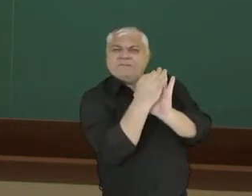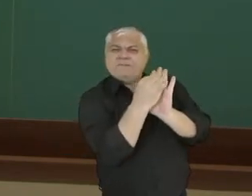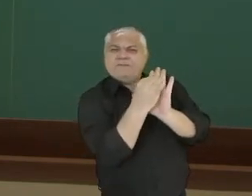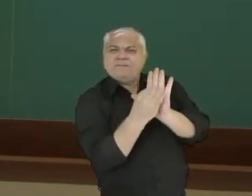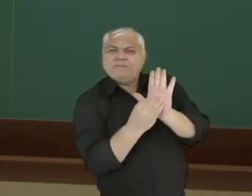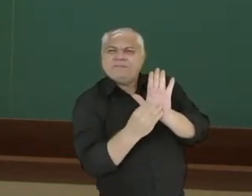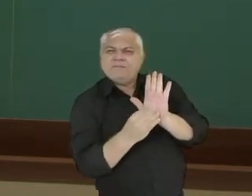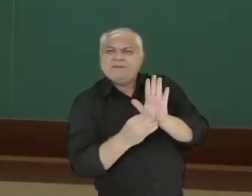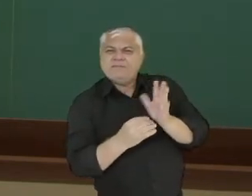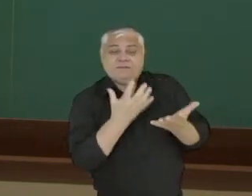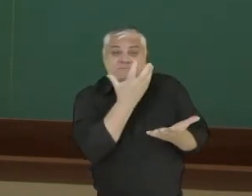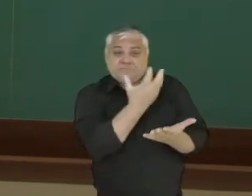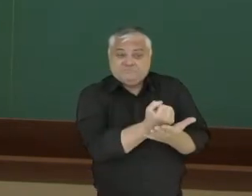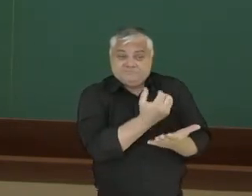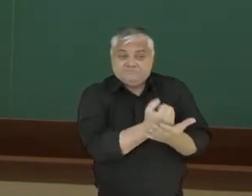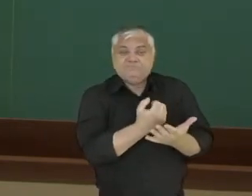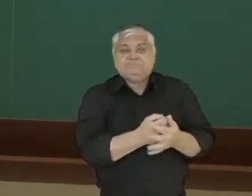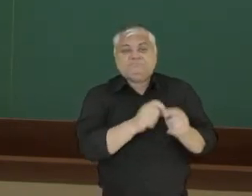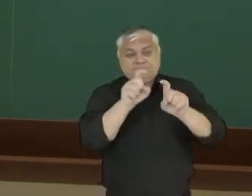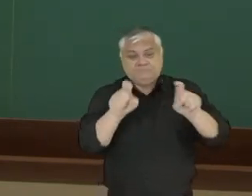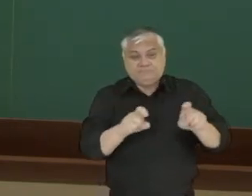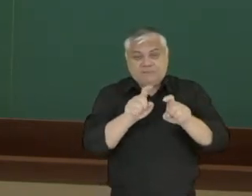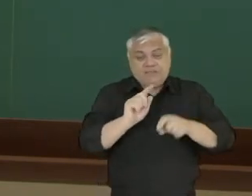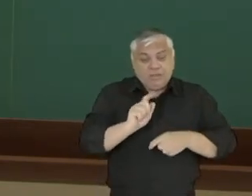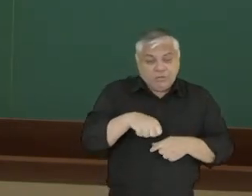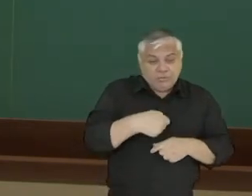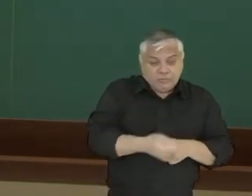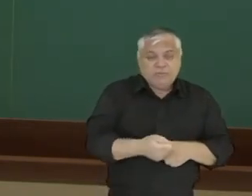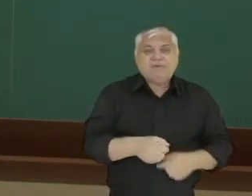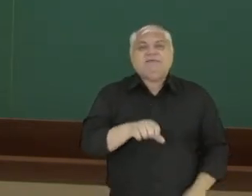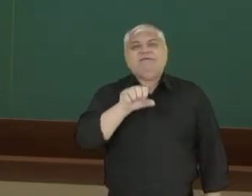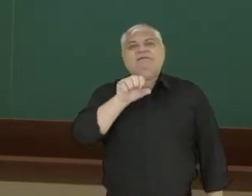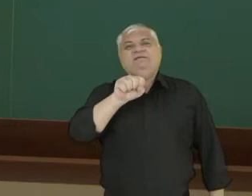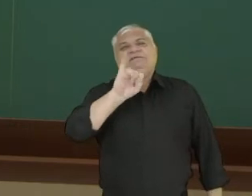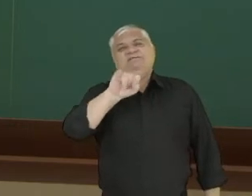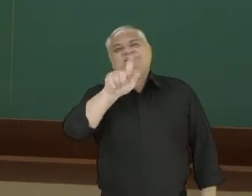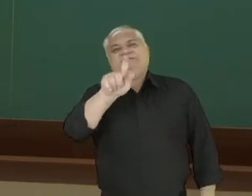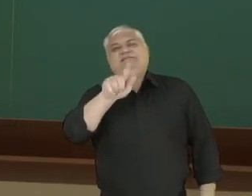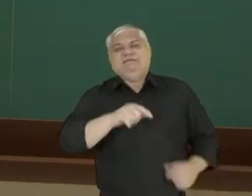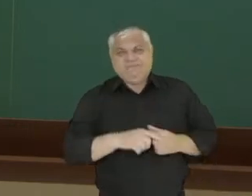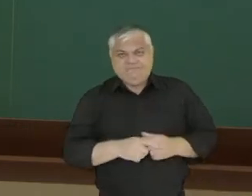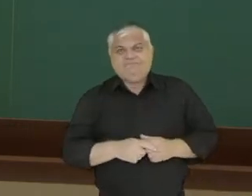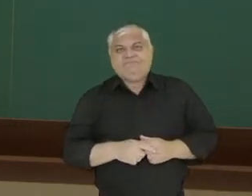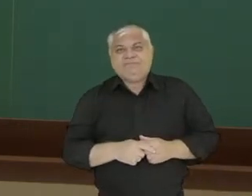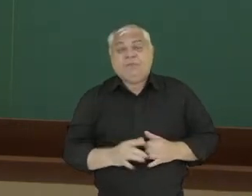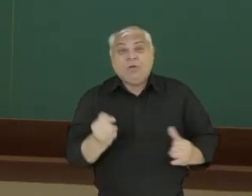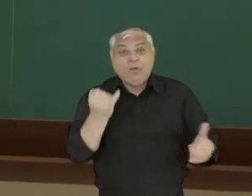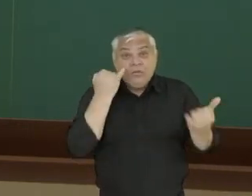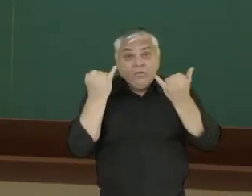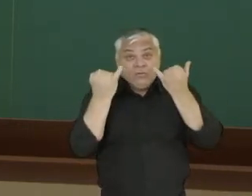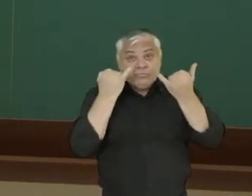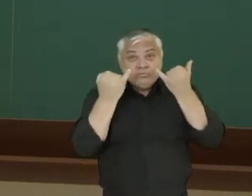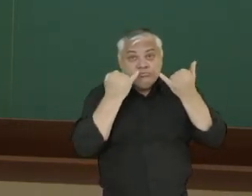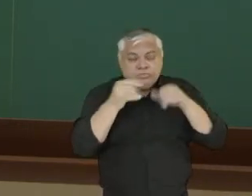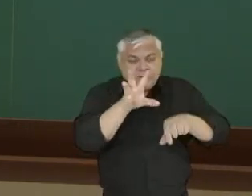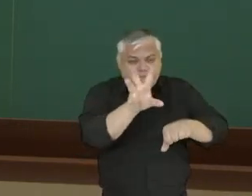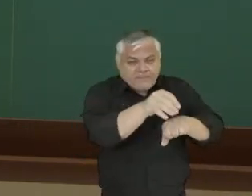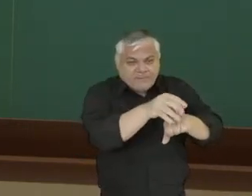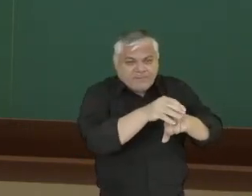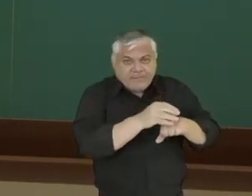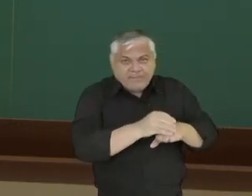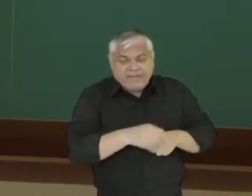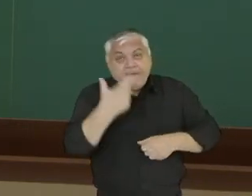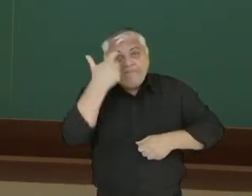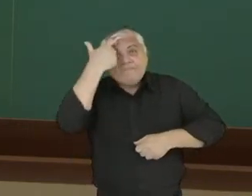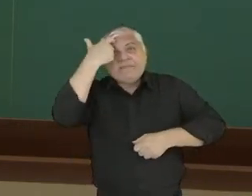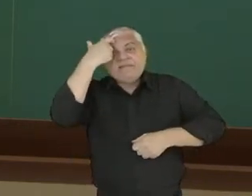de equipamentos que constituem o SIG, pois a partir de todas essas informações pode ser possível pensar melhor